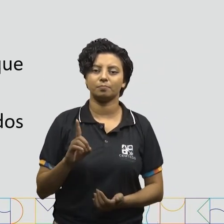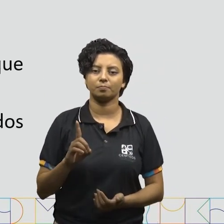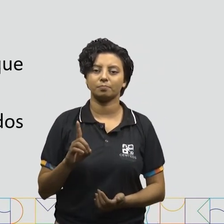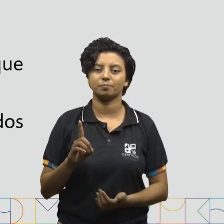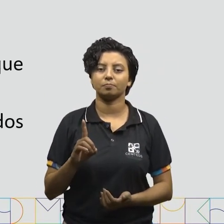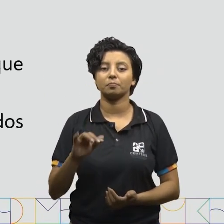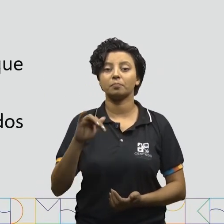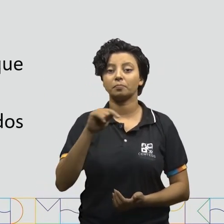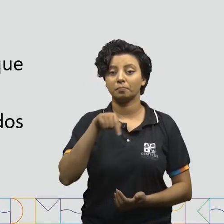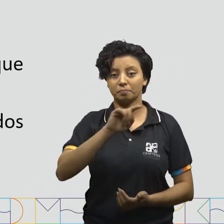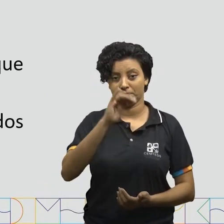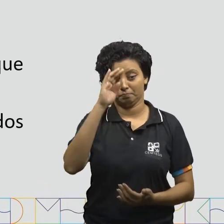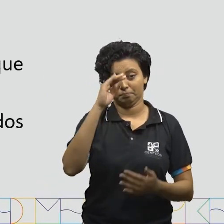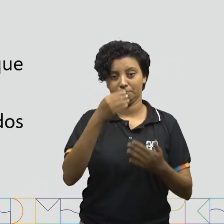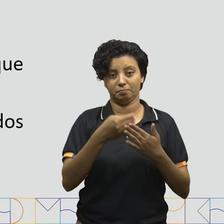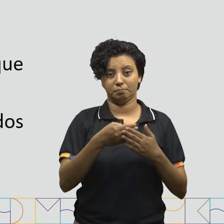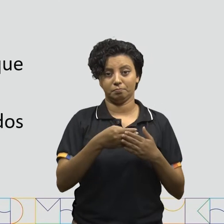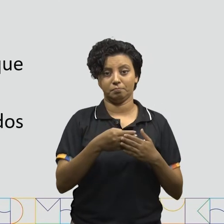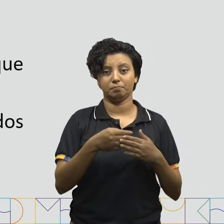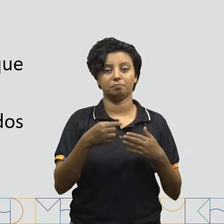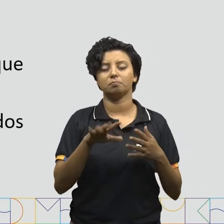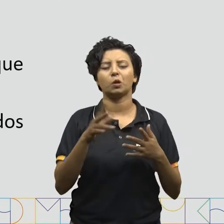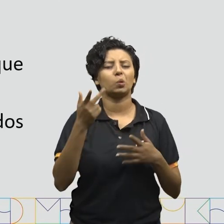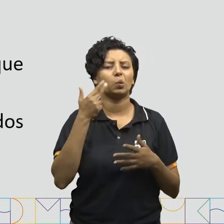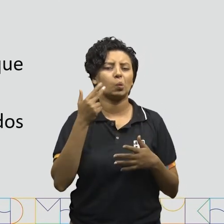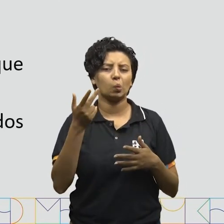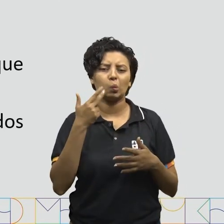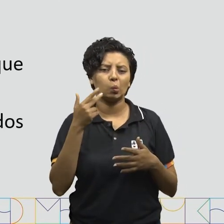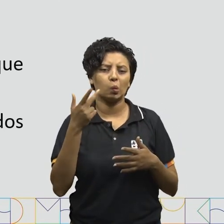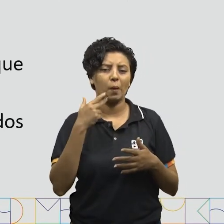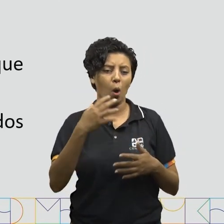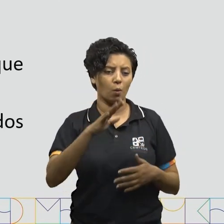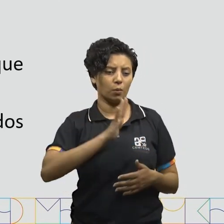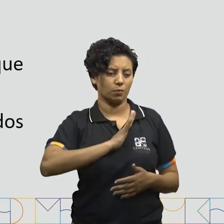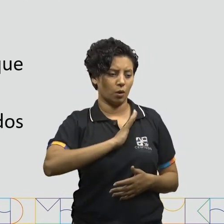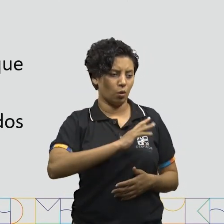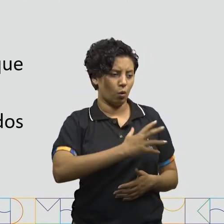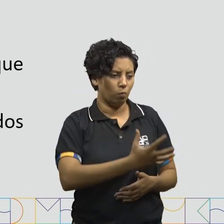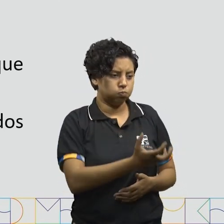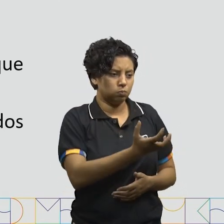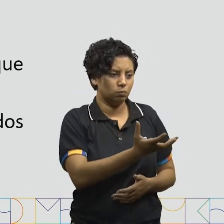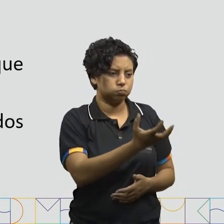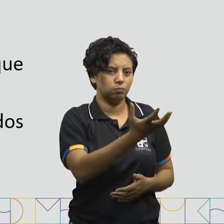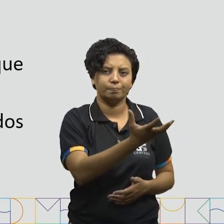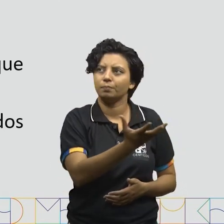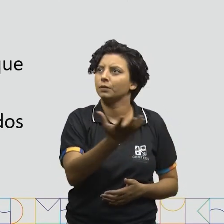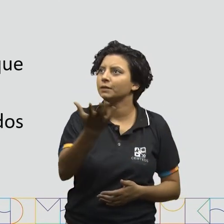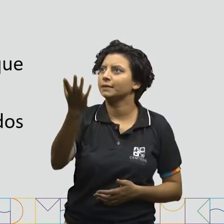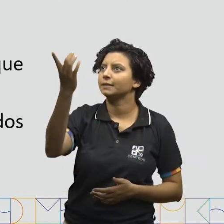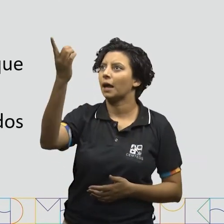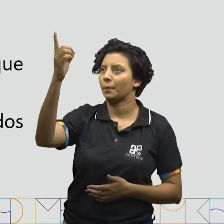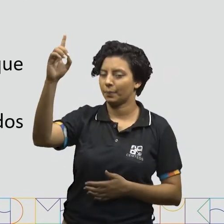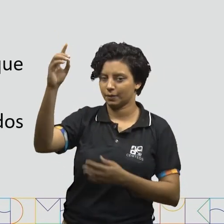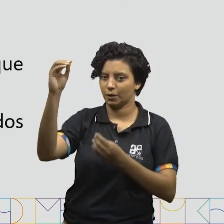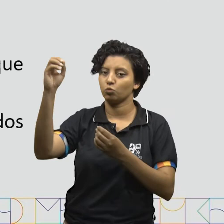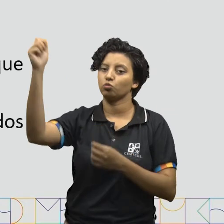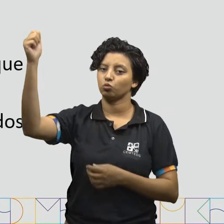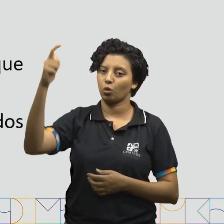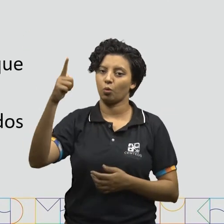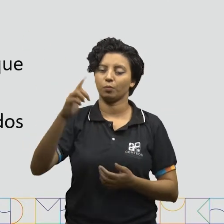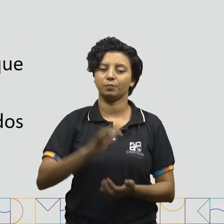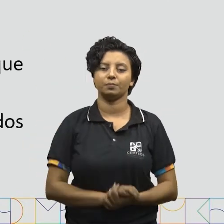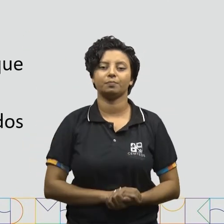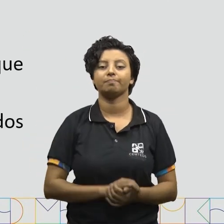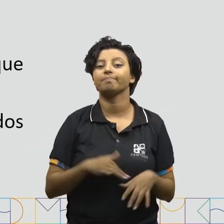Alternativa D. Eles acreditavam que era comum oferecer o coração dos guerreiros como uma homenagem ao Deus